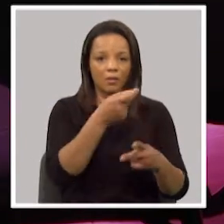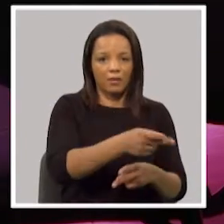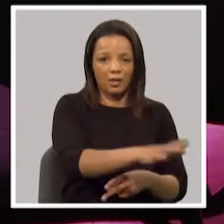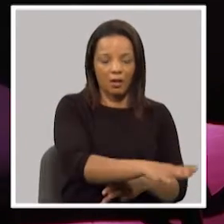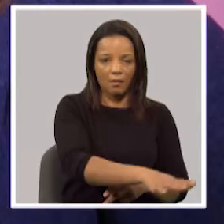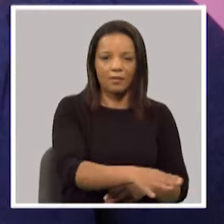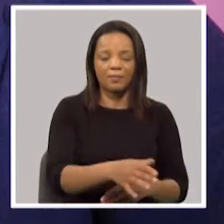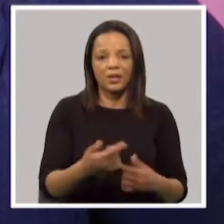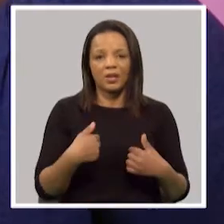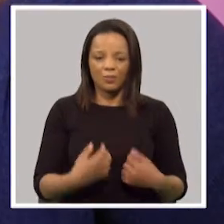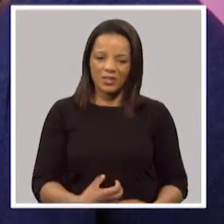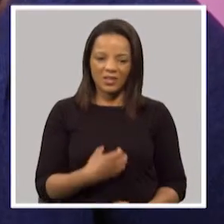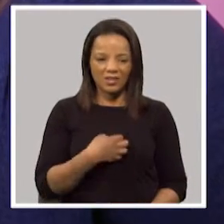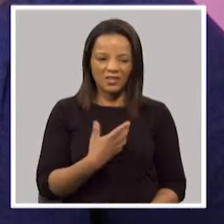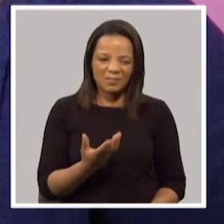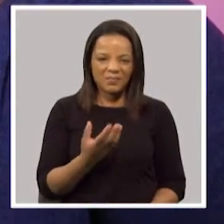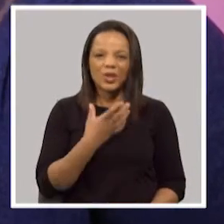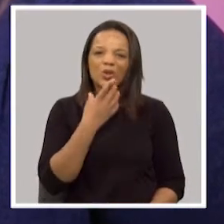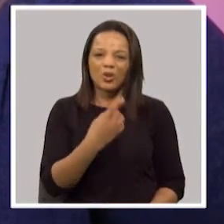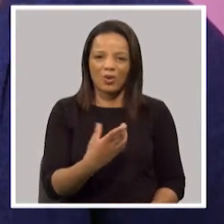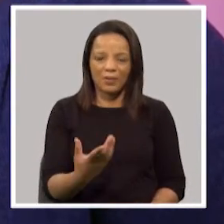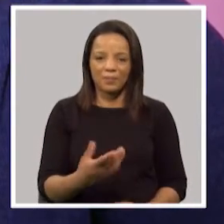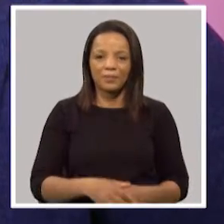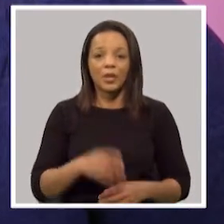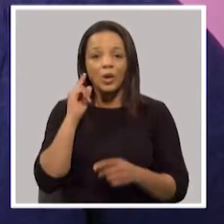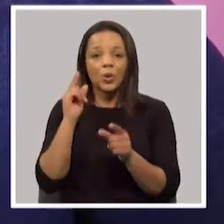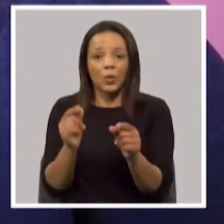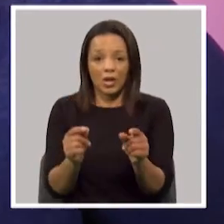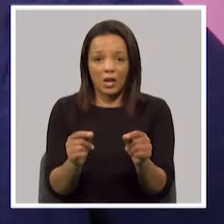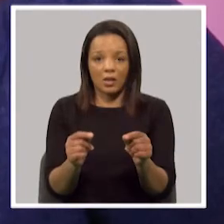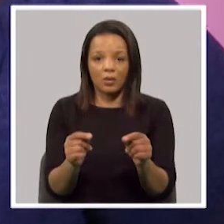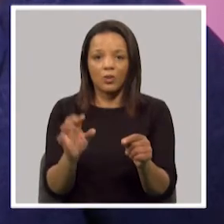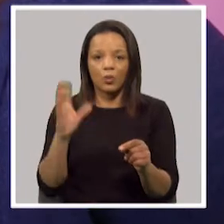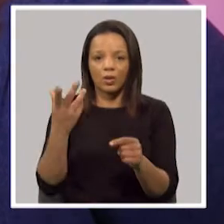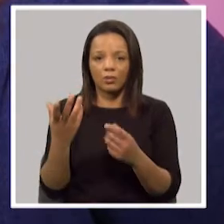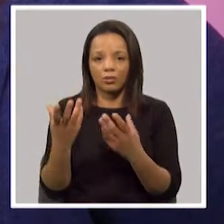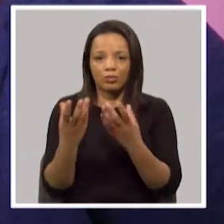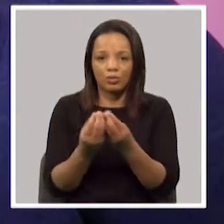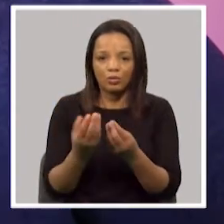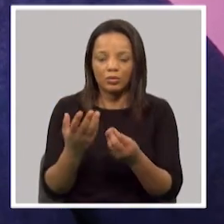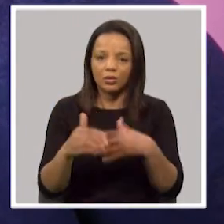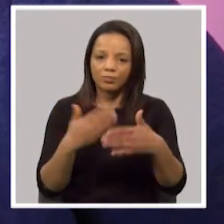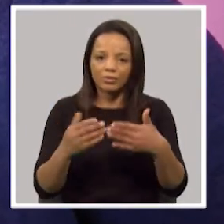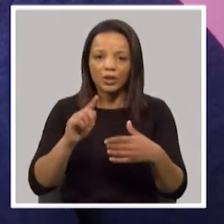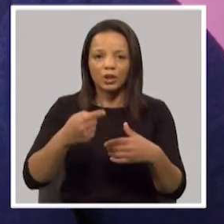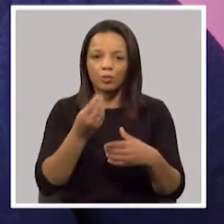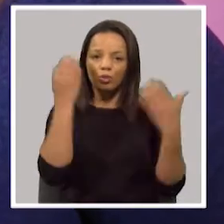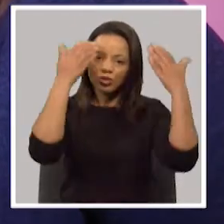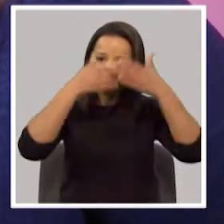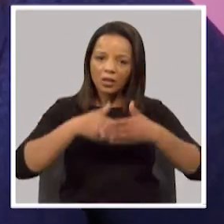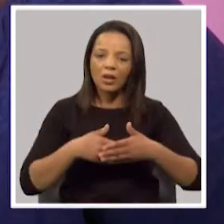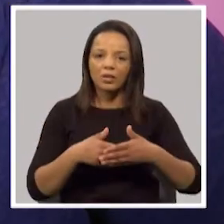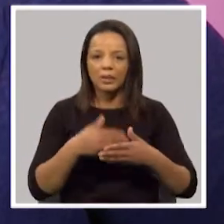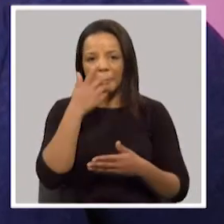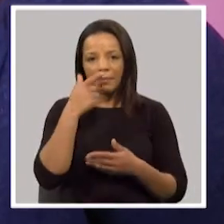que me deixar lá, eu acabava por me sentir muito sozinha. E o rádio, aquele momento em que estávamos juntas ao serão, a seguir ao